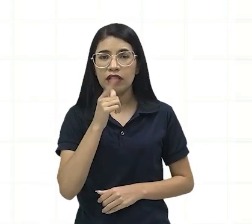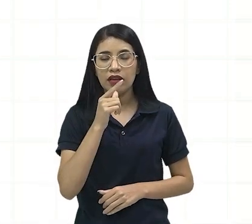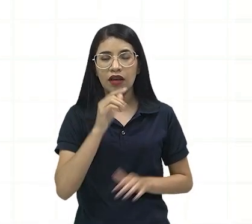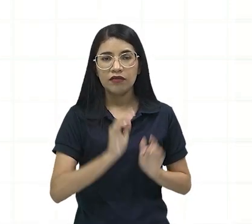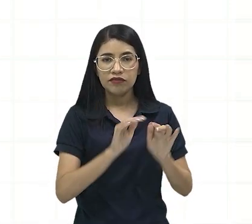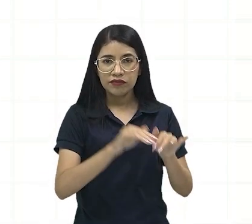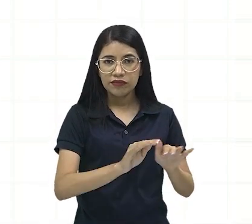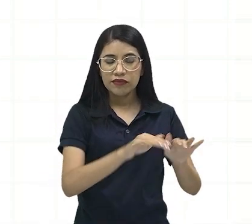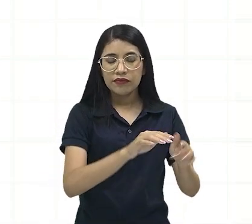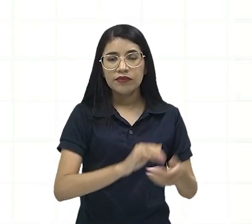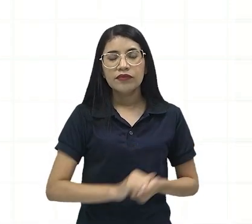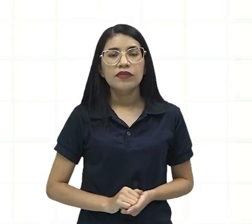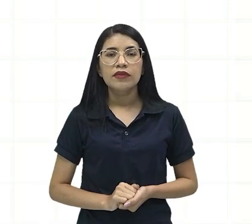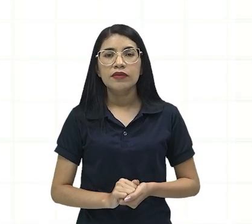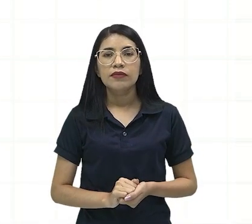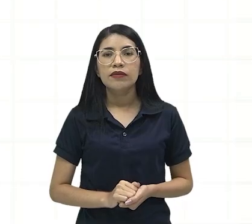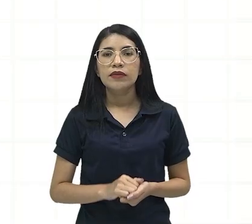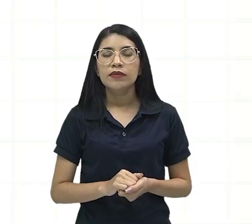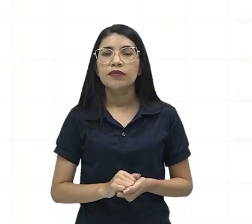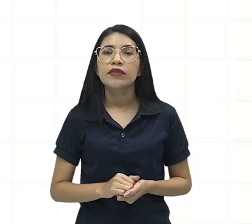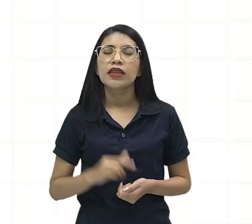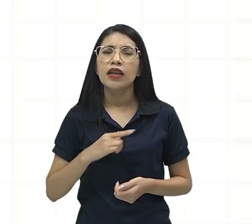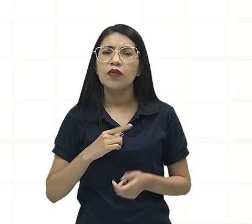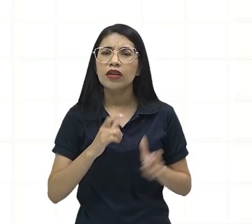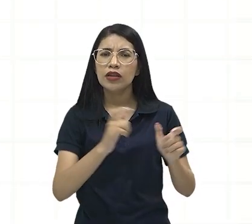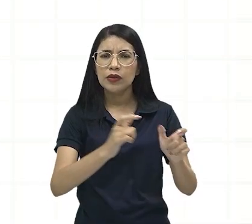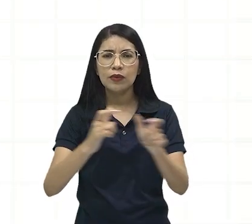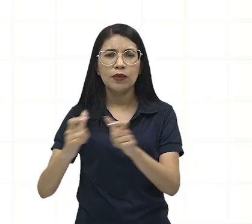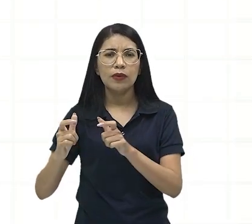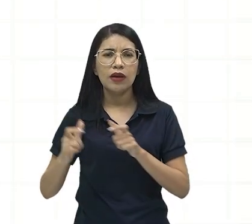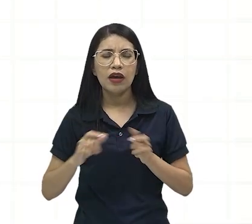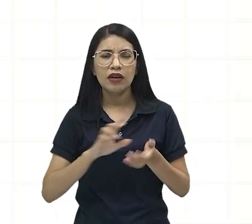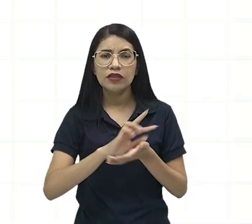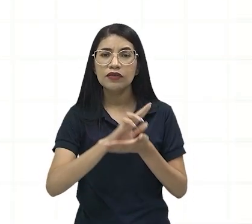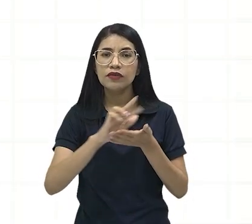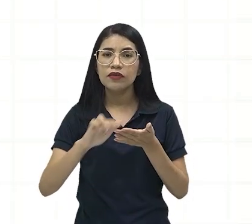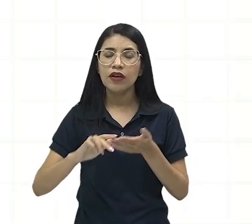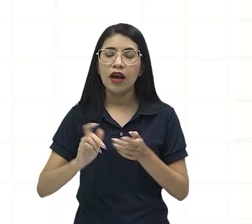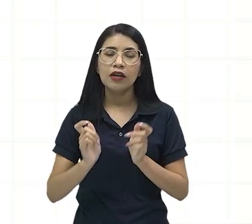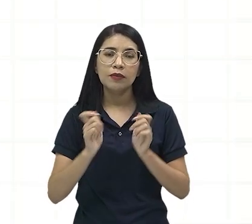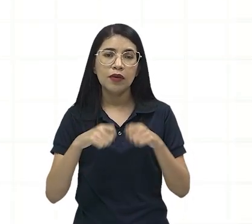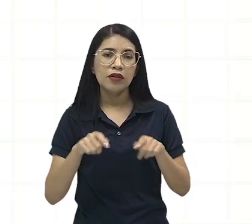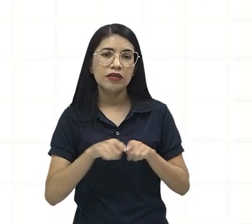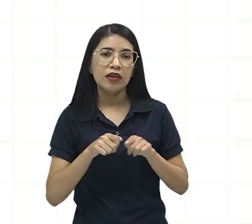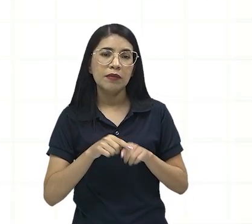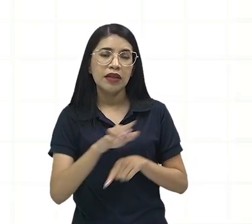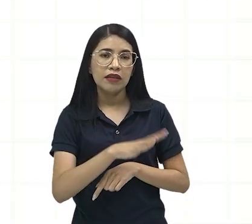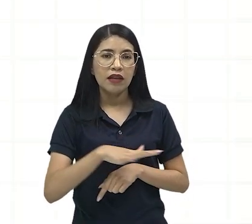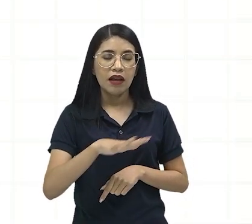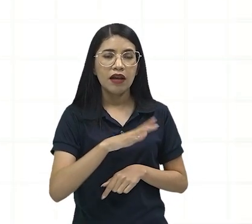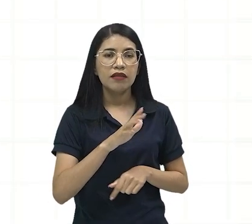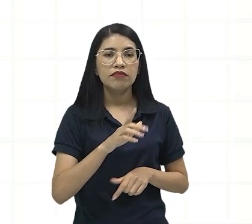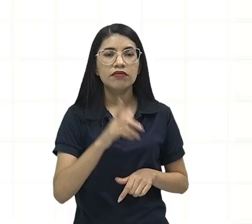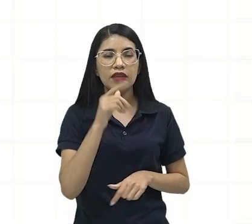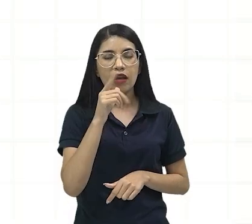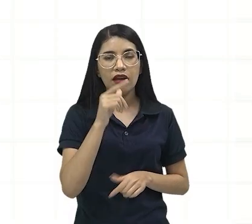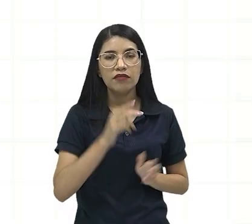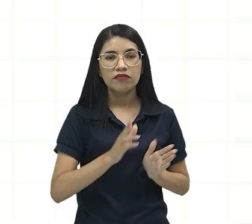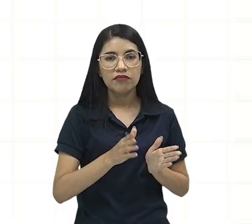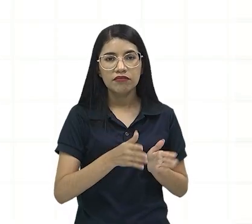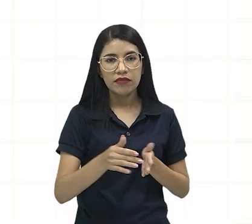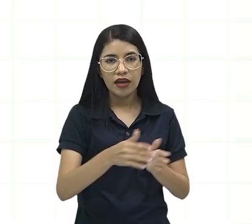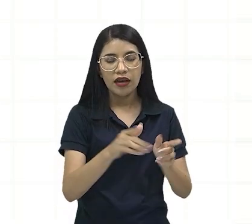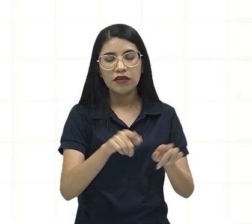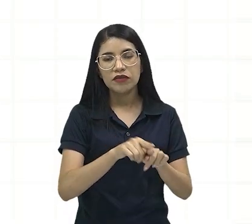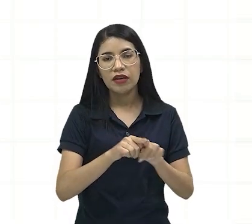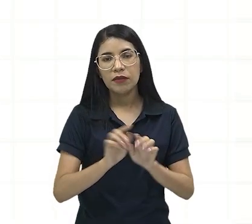Eles têm uma grande distribuição geográfica, tanto em ambientes que podem ser aquáticos, quanto em